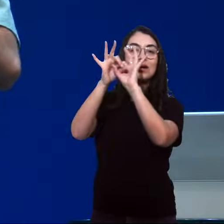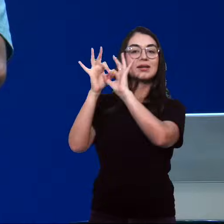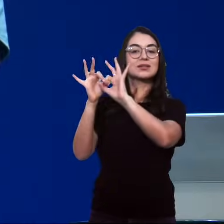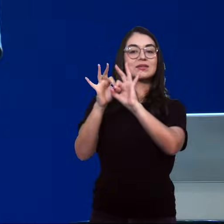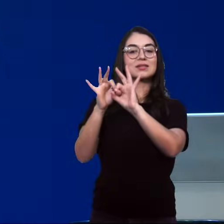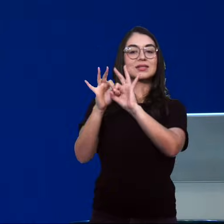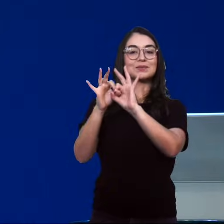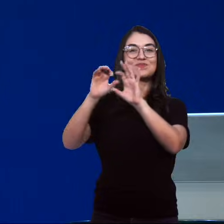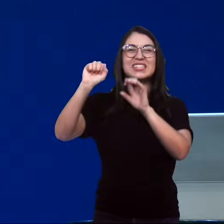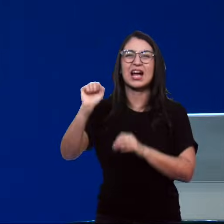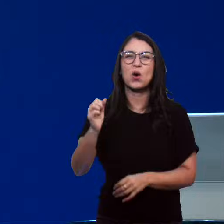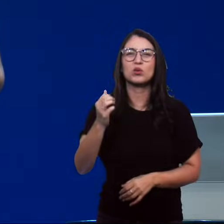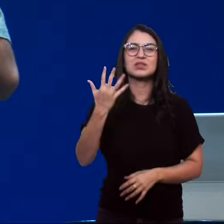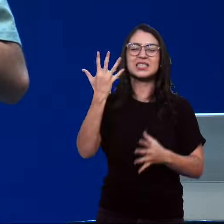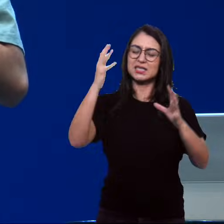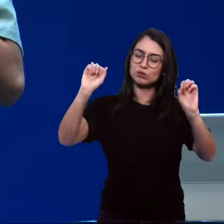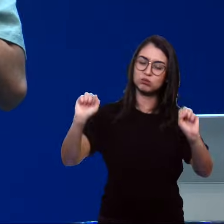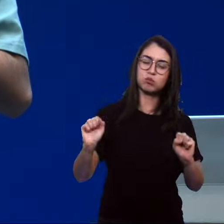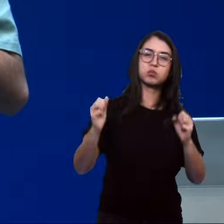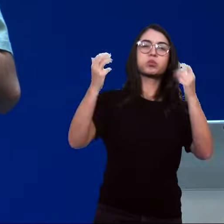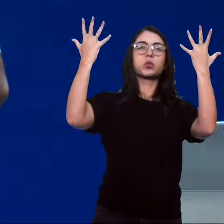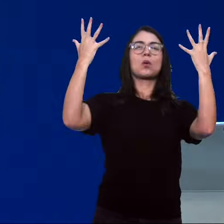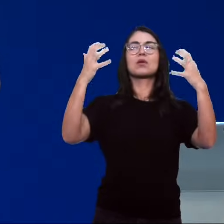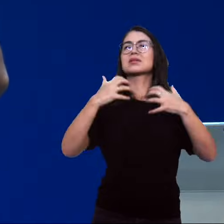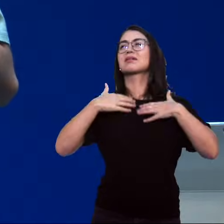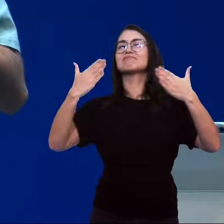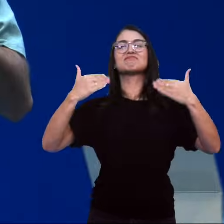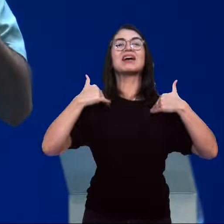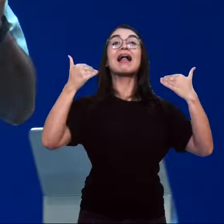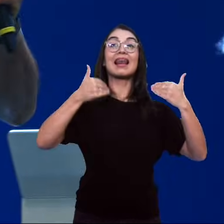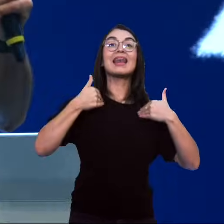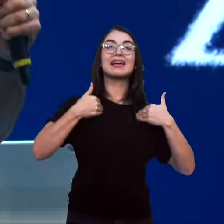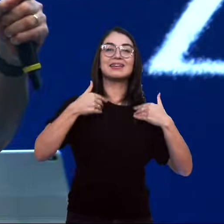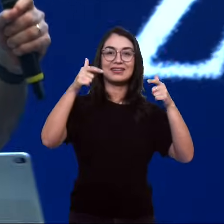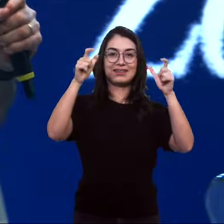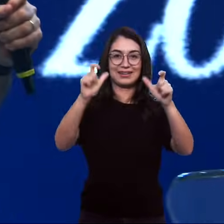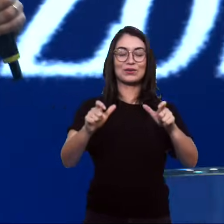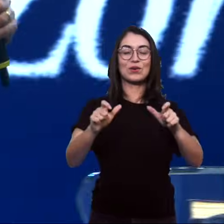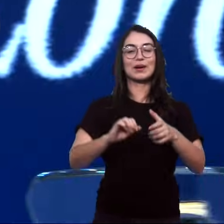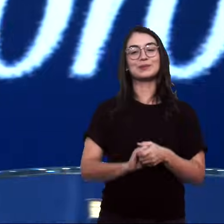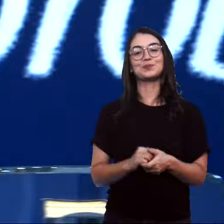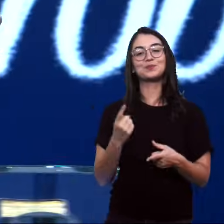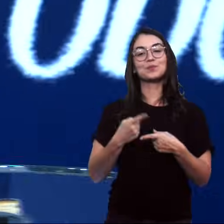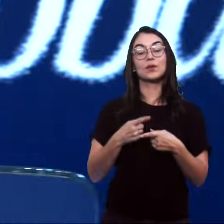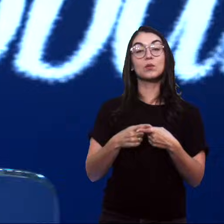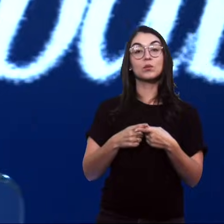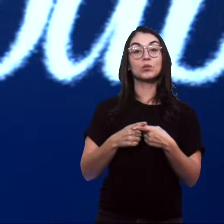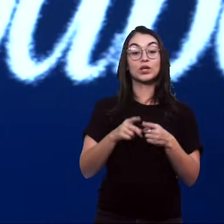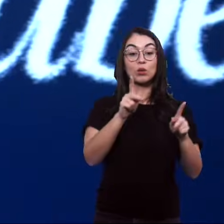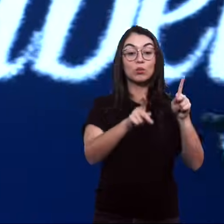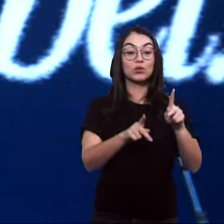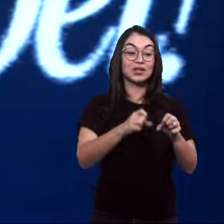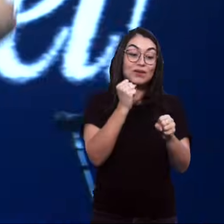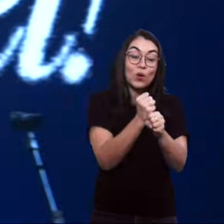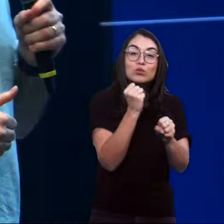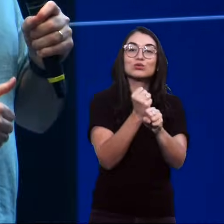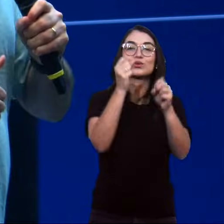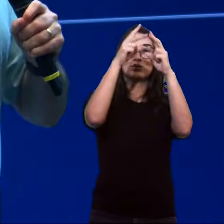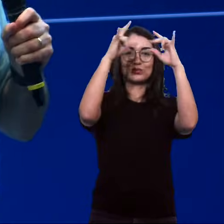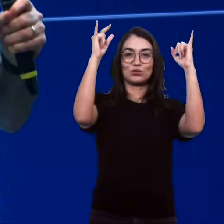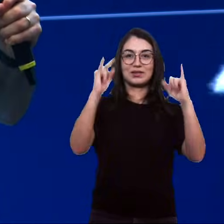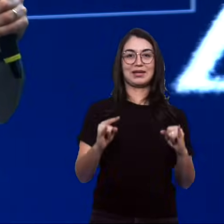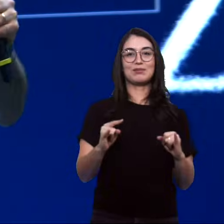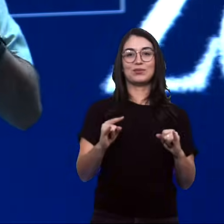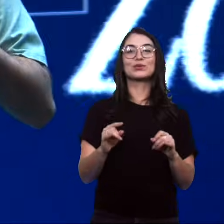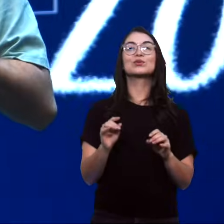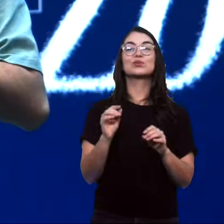acontece muita festa, muita alegria, porque eles estavam reconstruindo o templo.